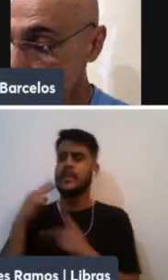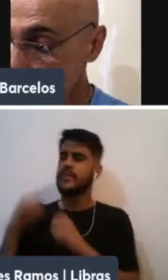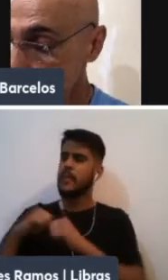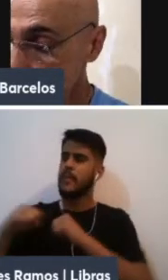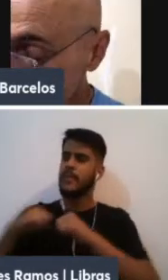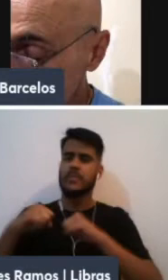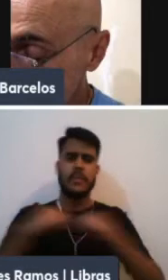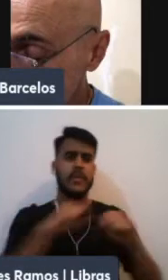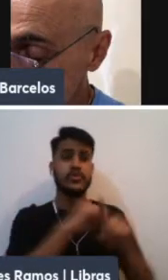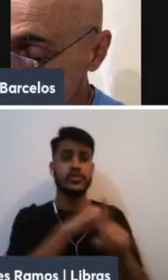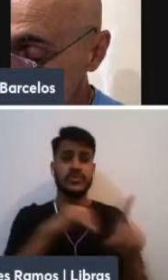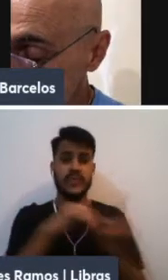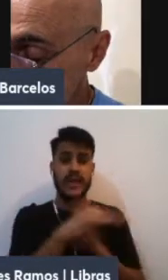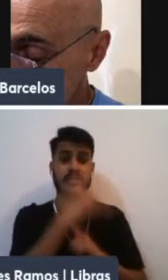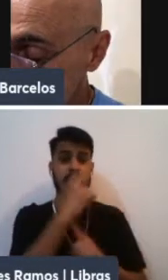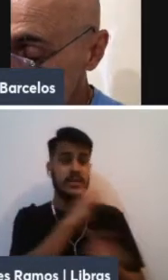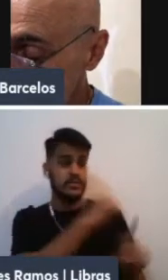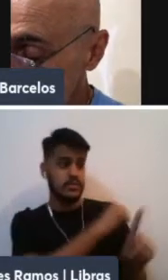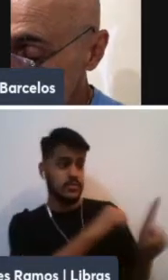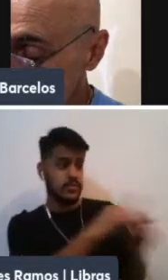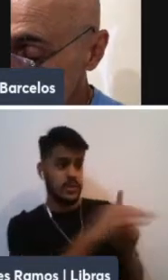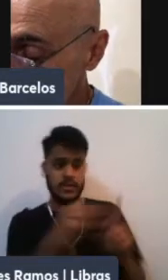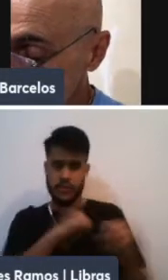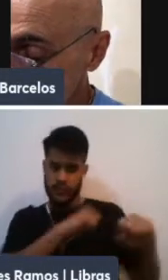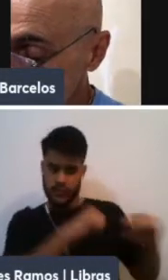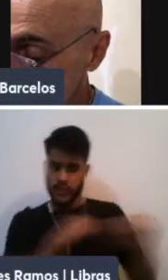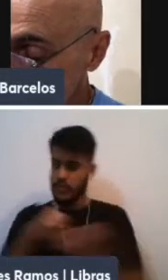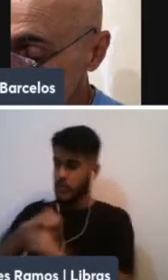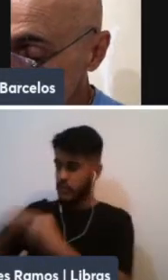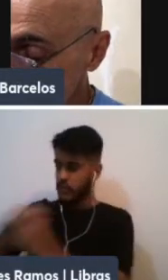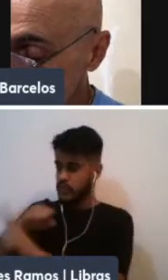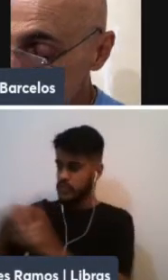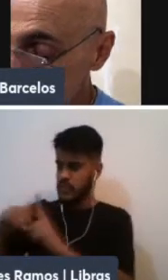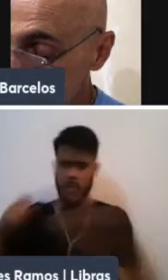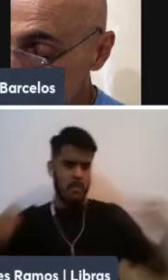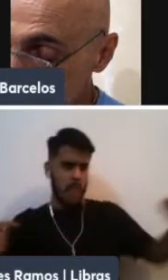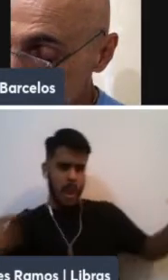brigam entre si e perderam o foco de quem é o inimigo.